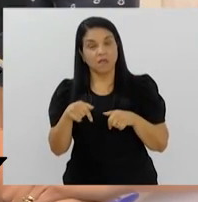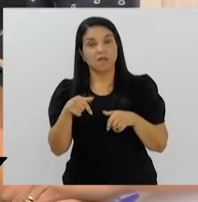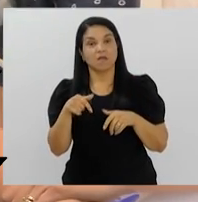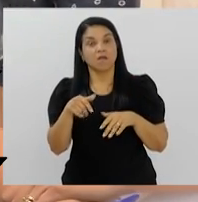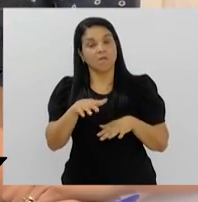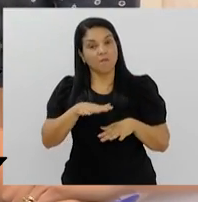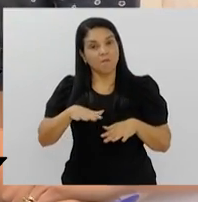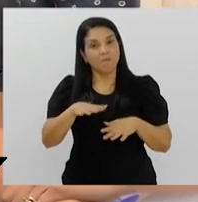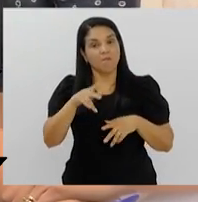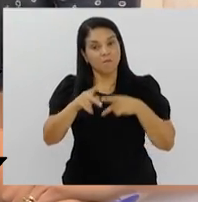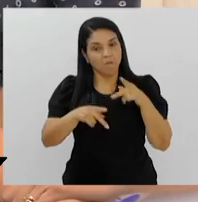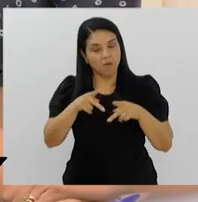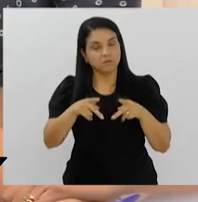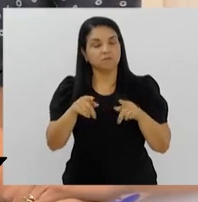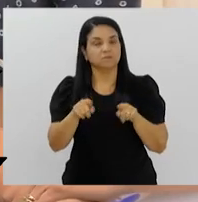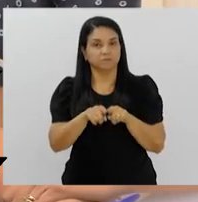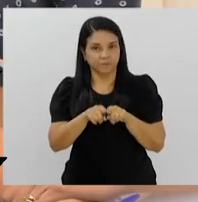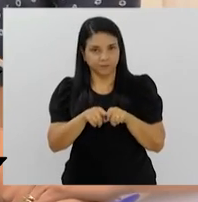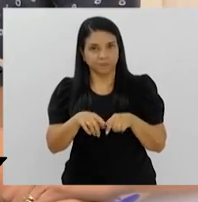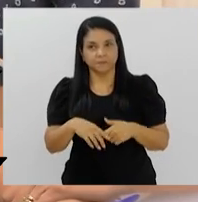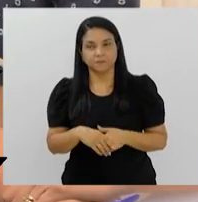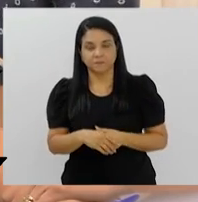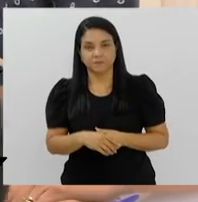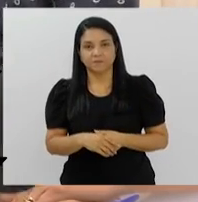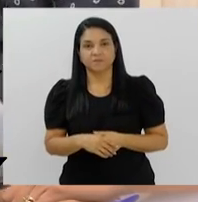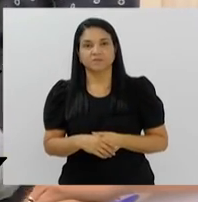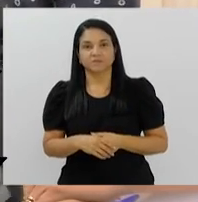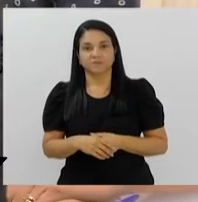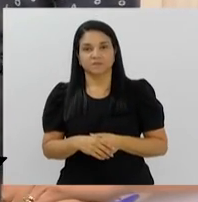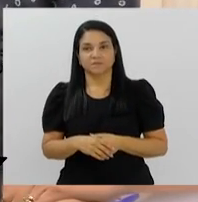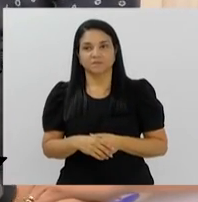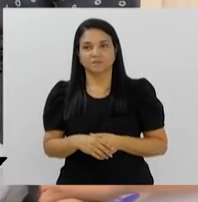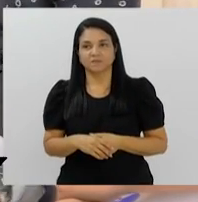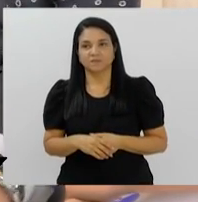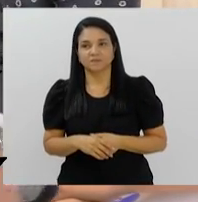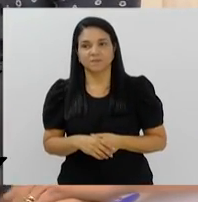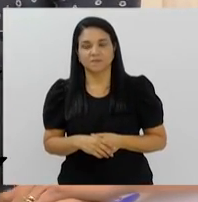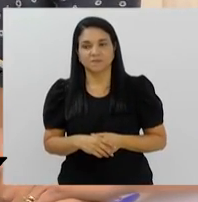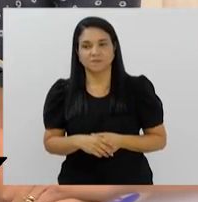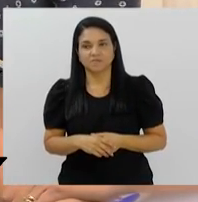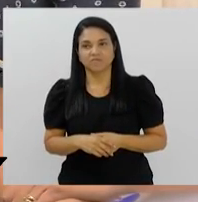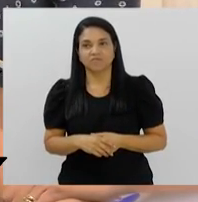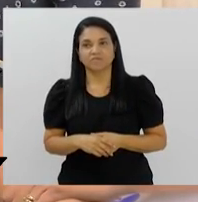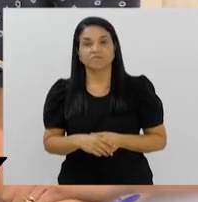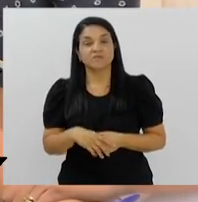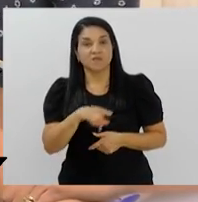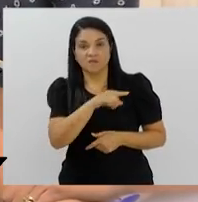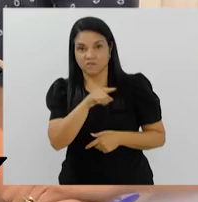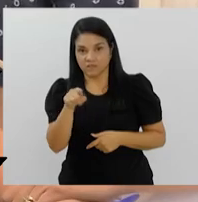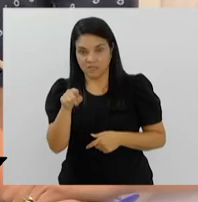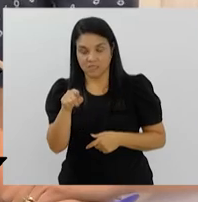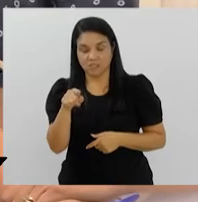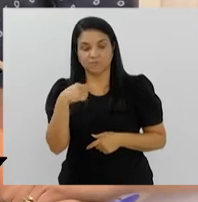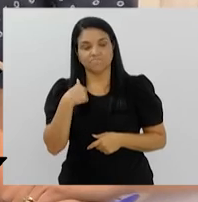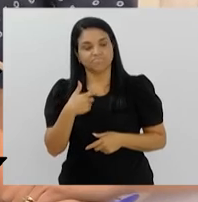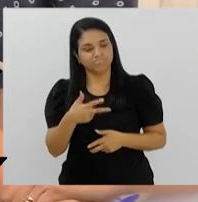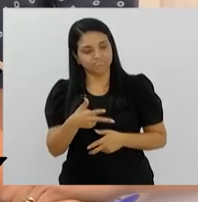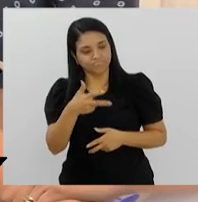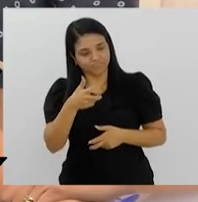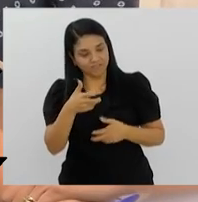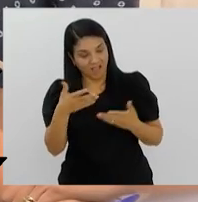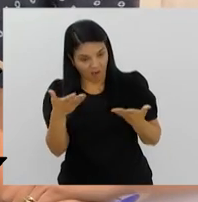popular e nós sabemos disso agora uma coisa eu vou pedir aos Senhores considerem o que vocês viram agora como a